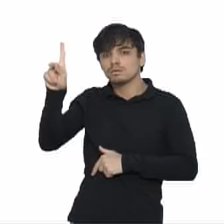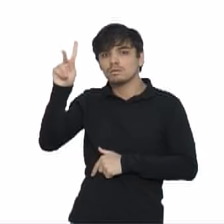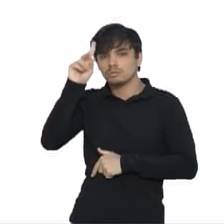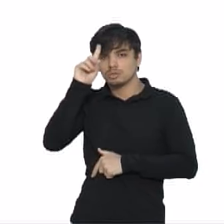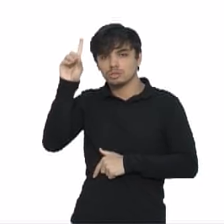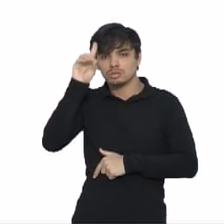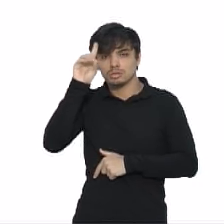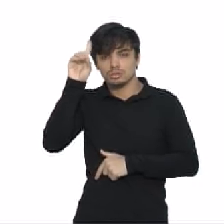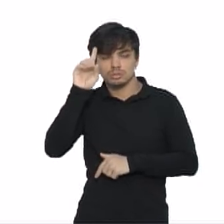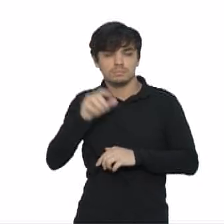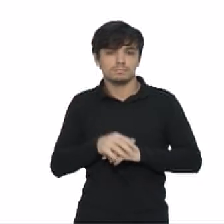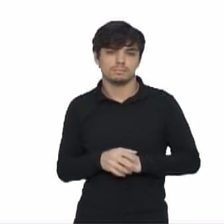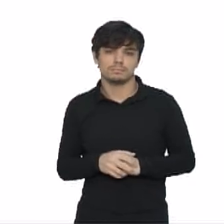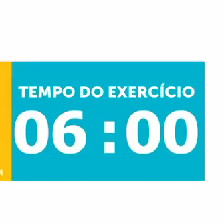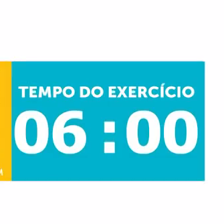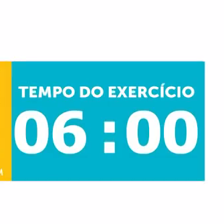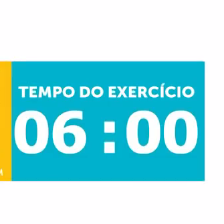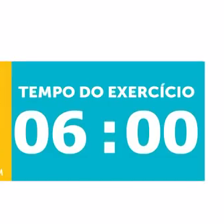cotidiano?